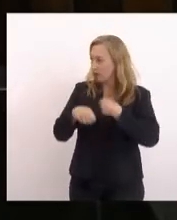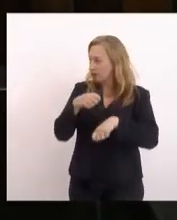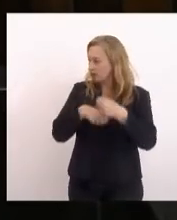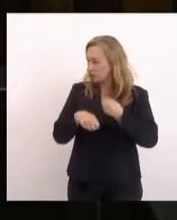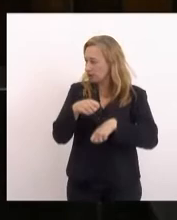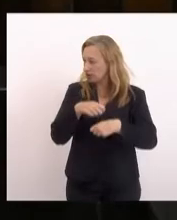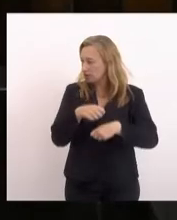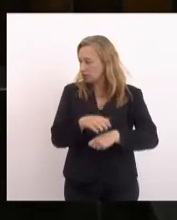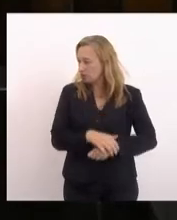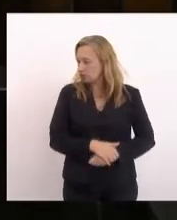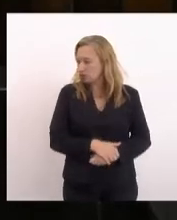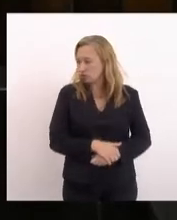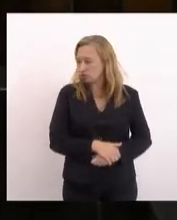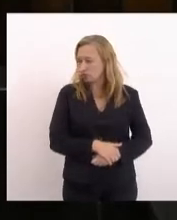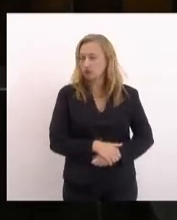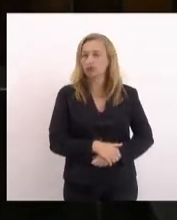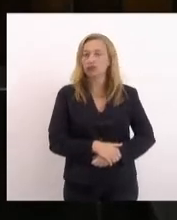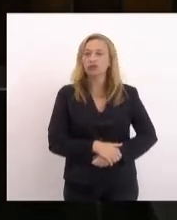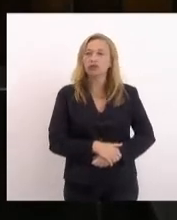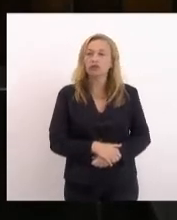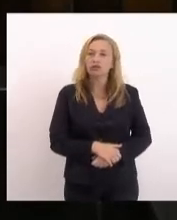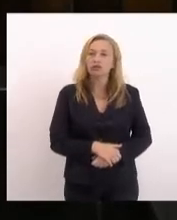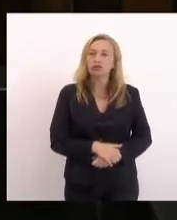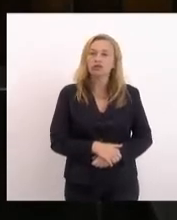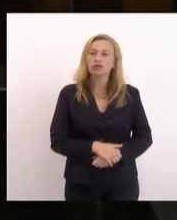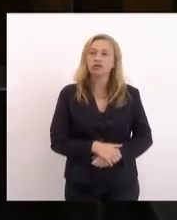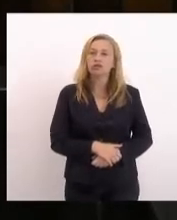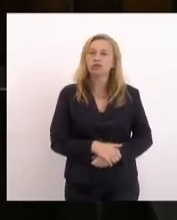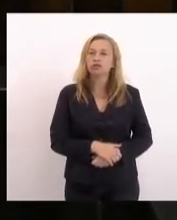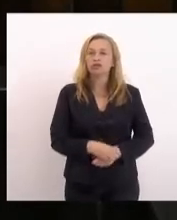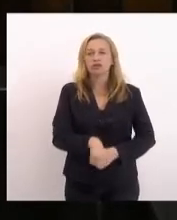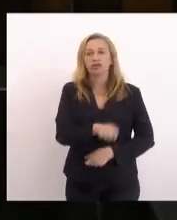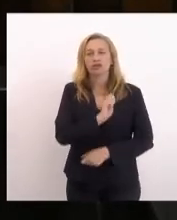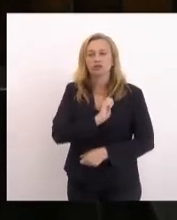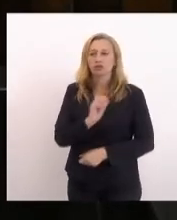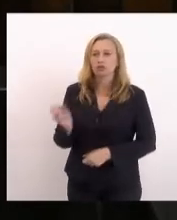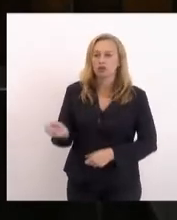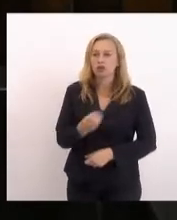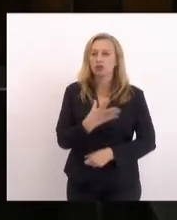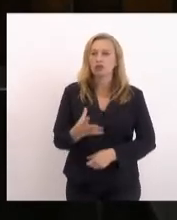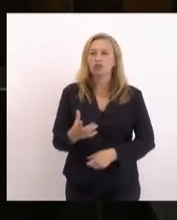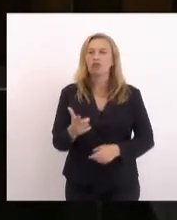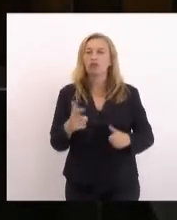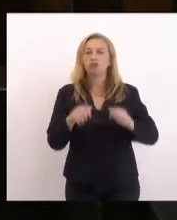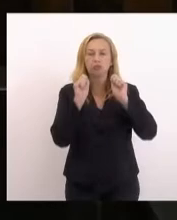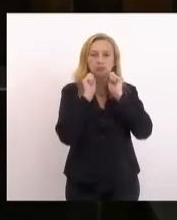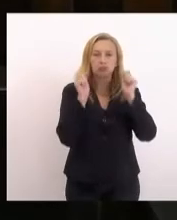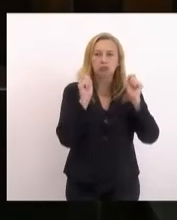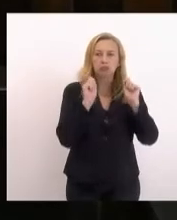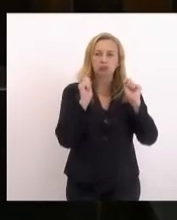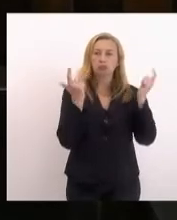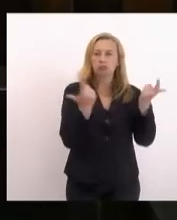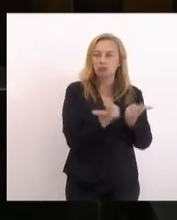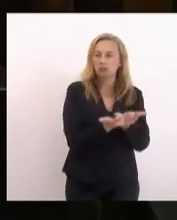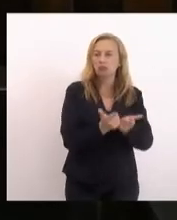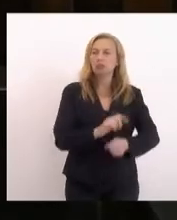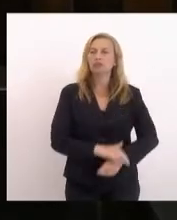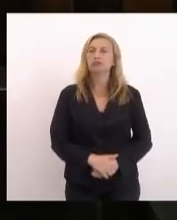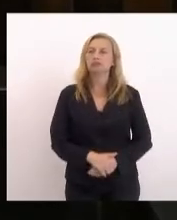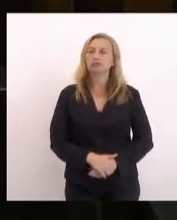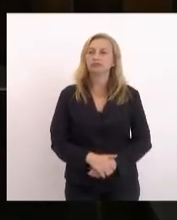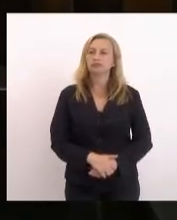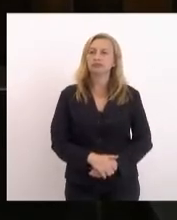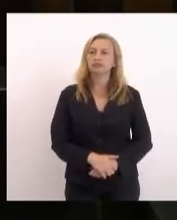sobre o novo regime de recuperação fiscal, onde a Assembleia Legislativa deu